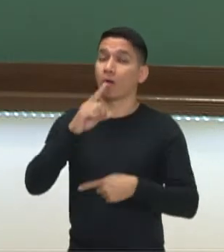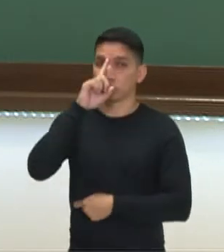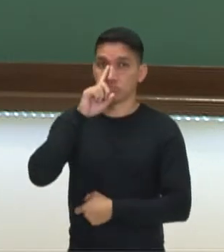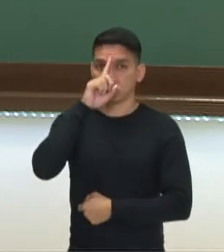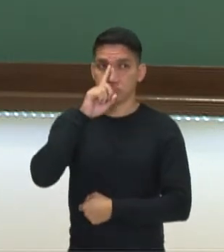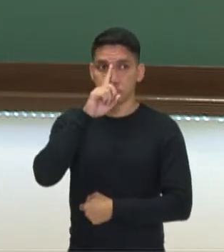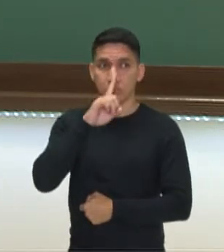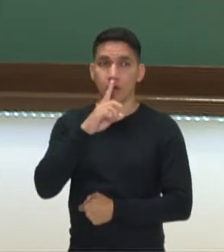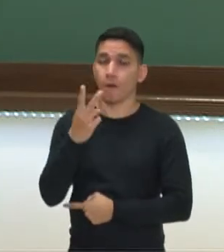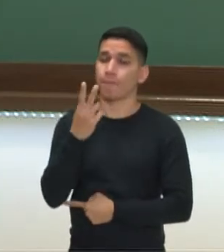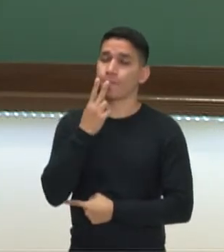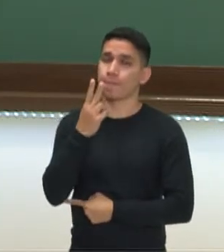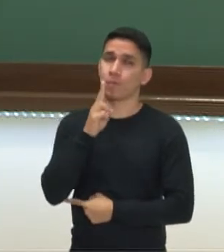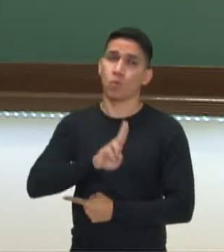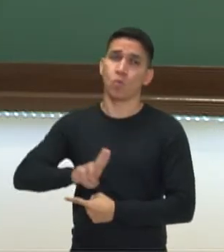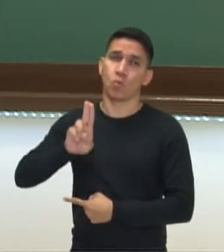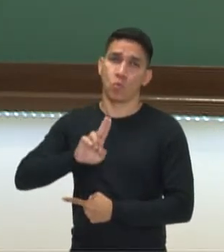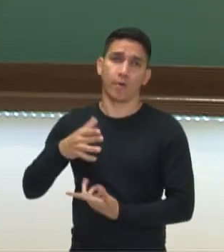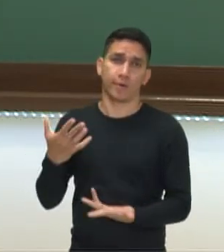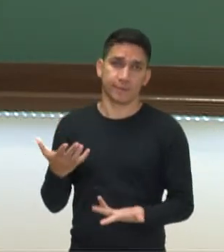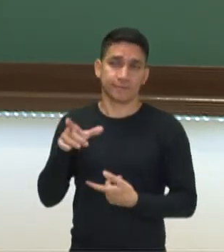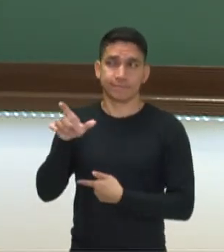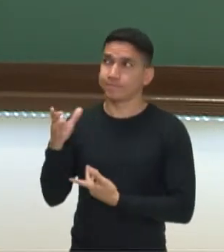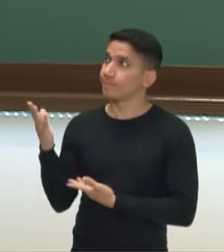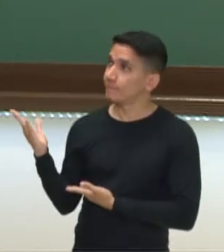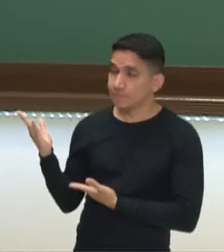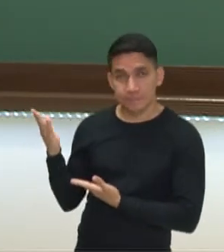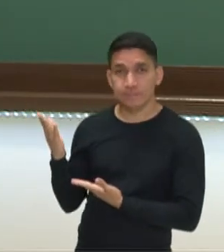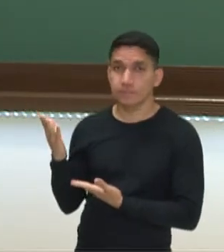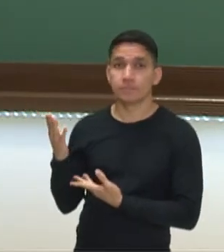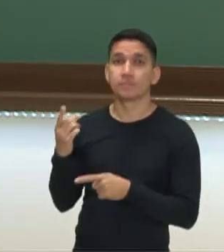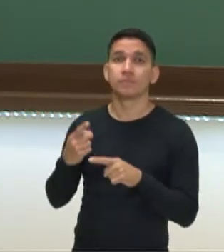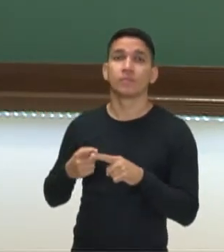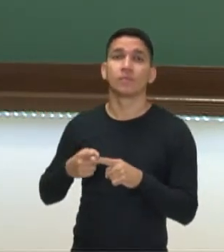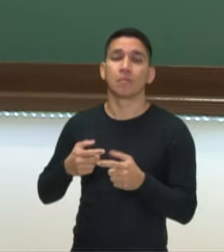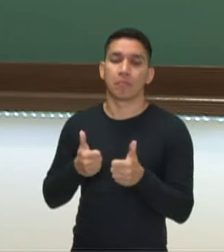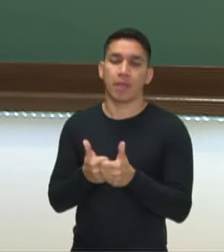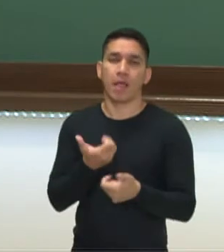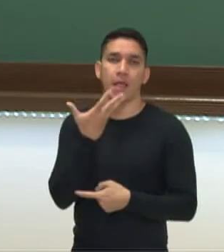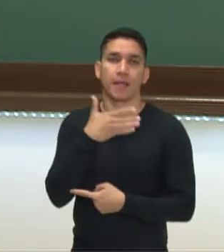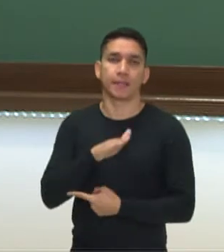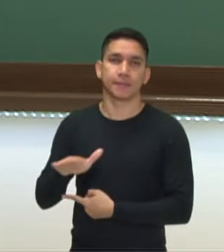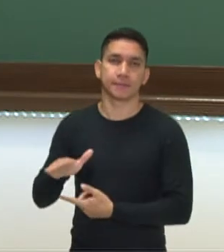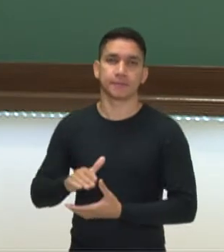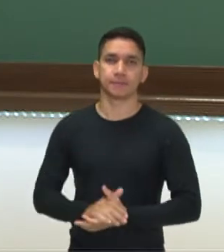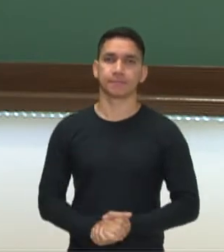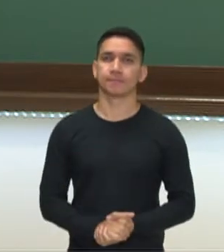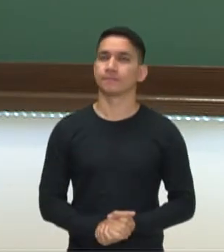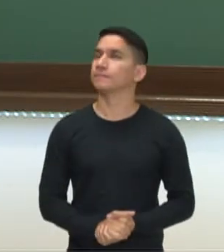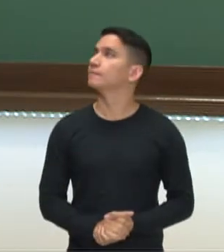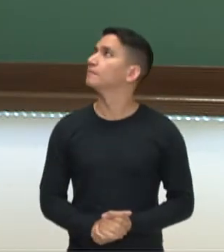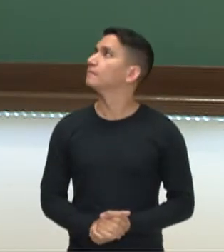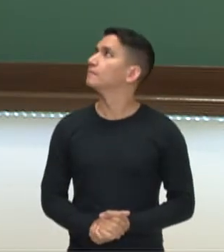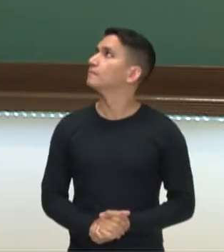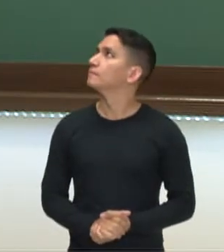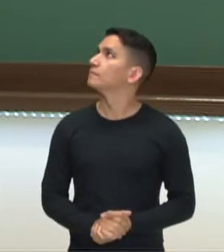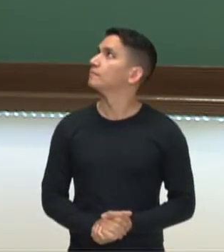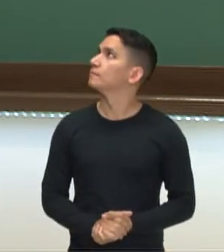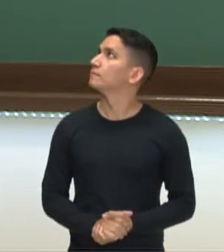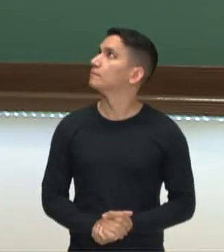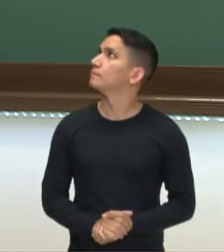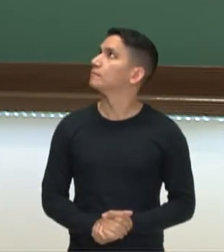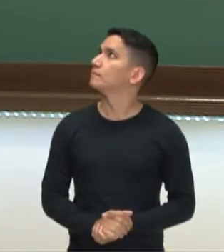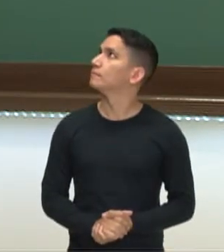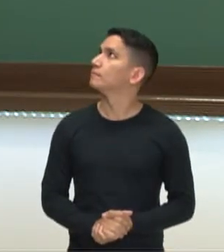fumo, né, do uso do cigarro, aí perto de crianças, inclusive. Las